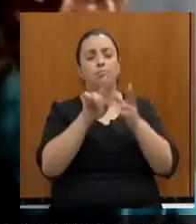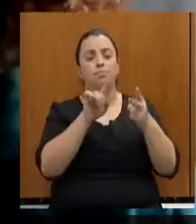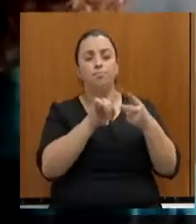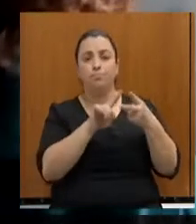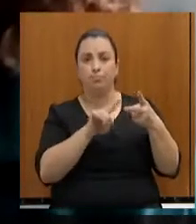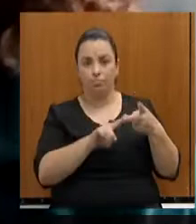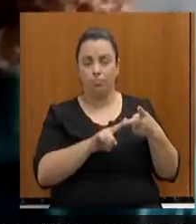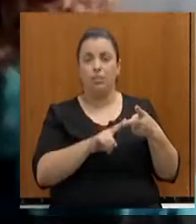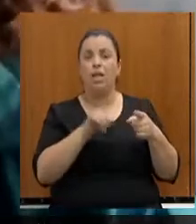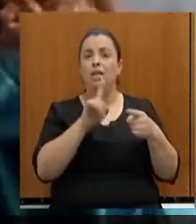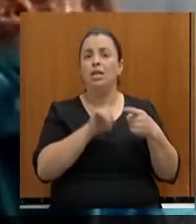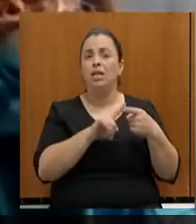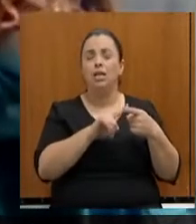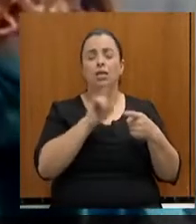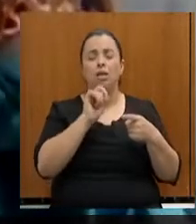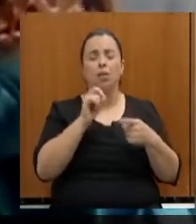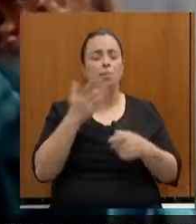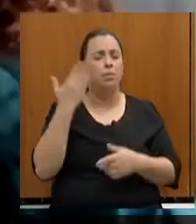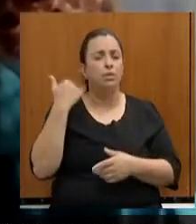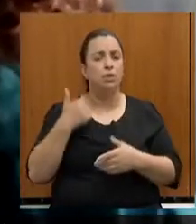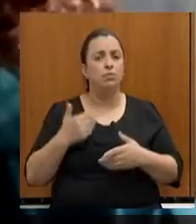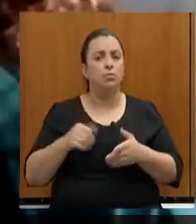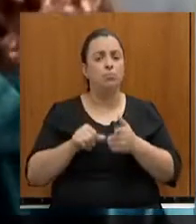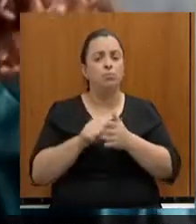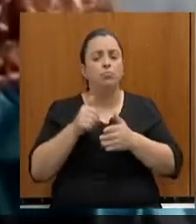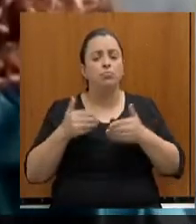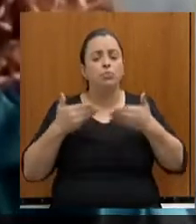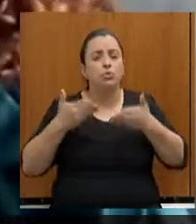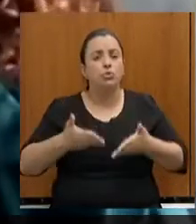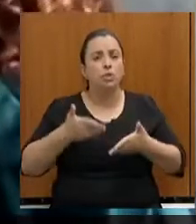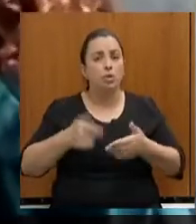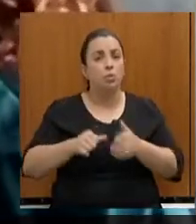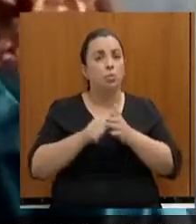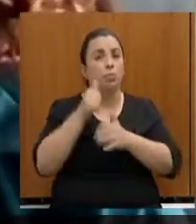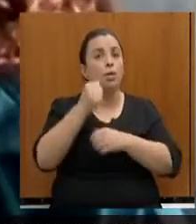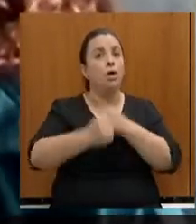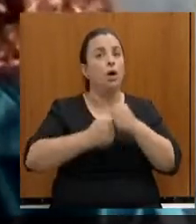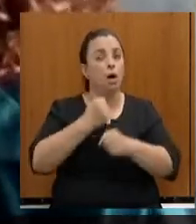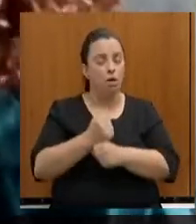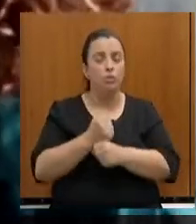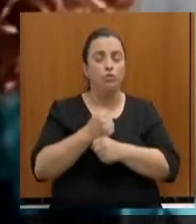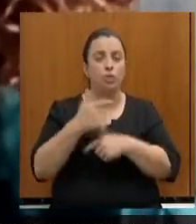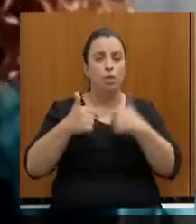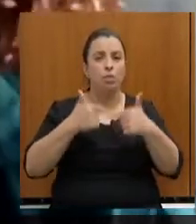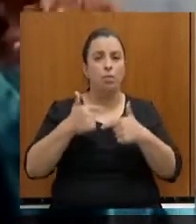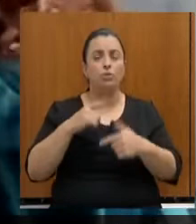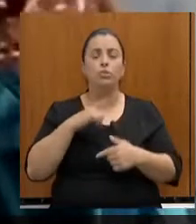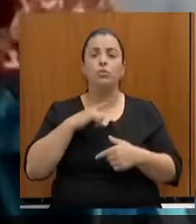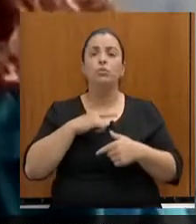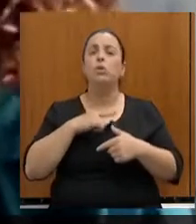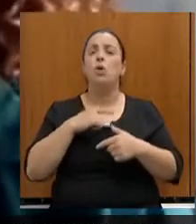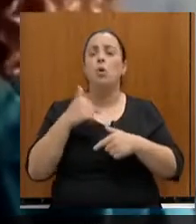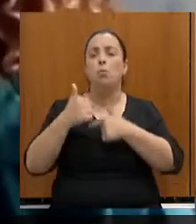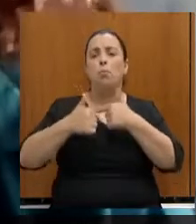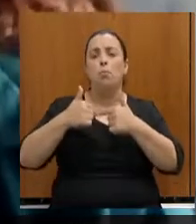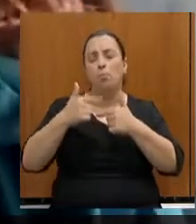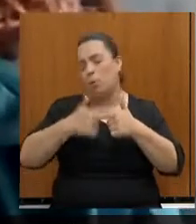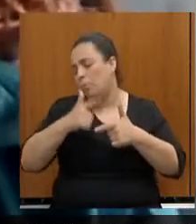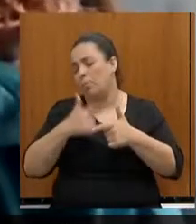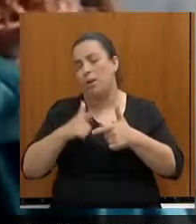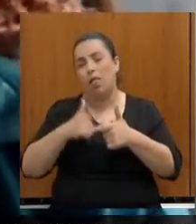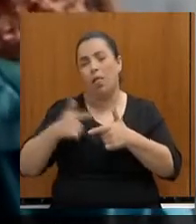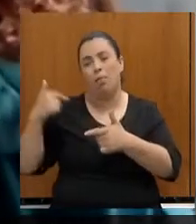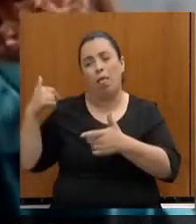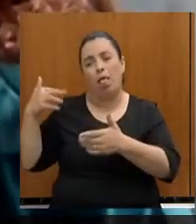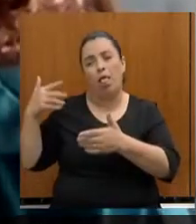legislatura primeiro mandato no primeiro ano lembro perfeitamente tem um problema antigo e Terra estava de governo